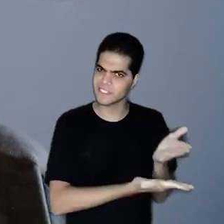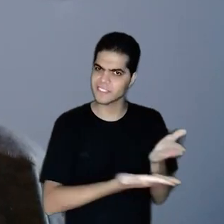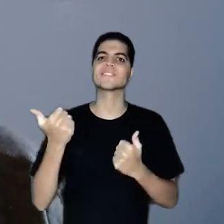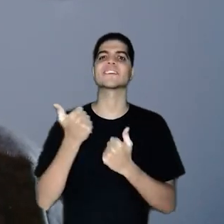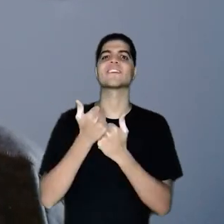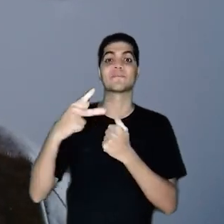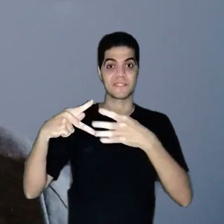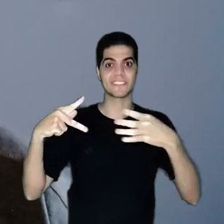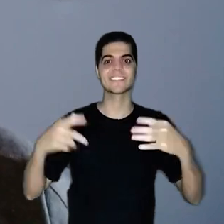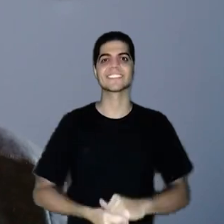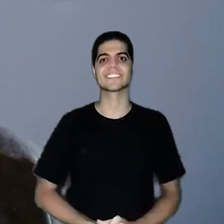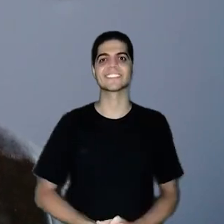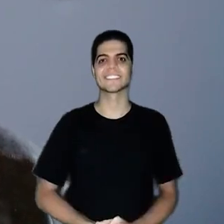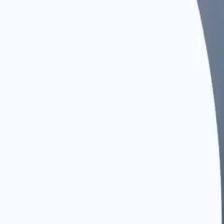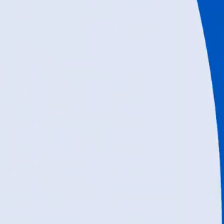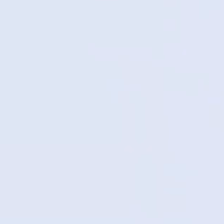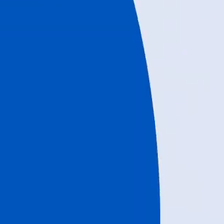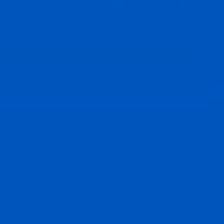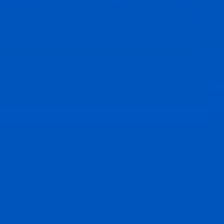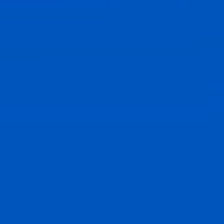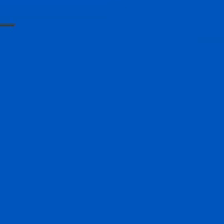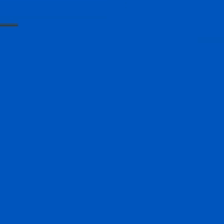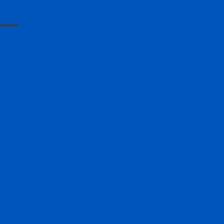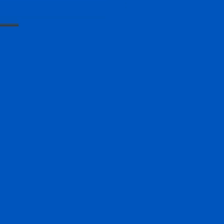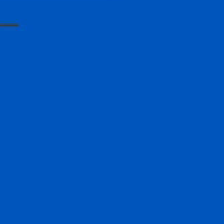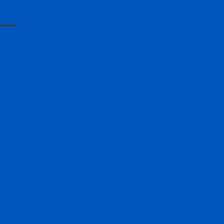abraço e vamos apoiar o portal